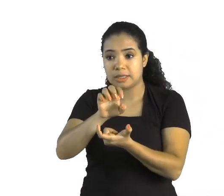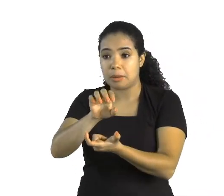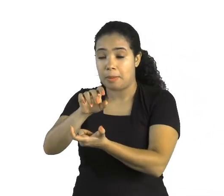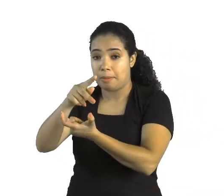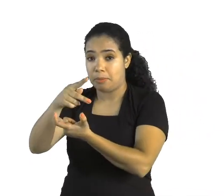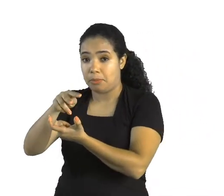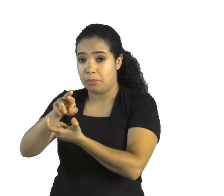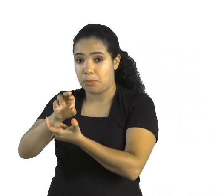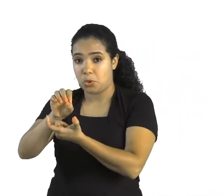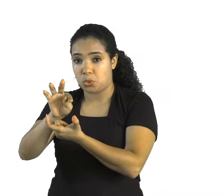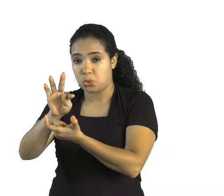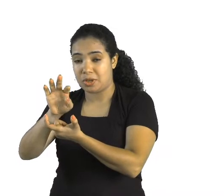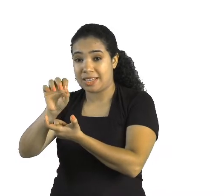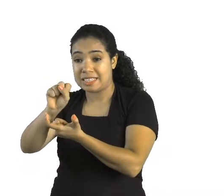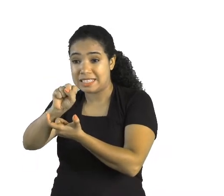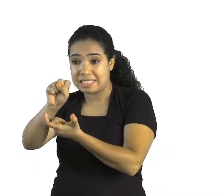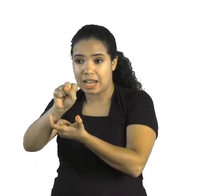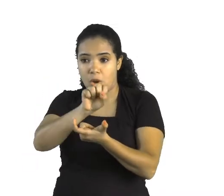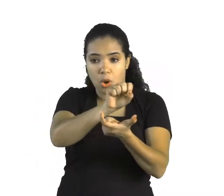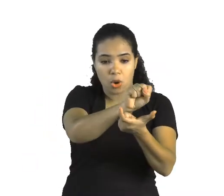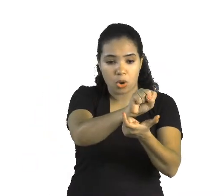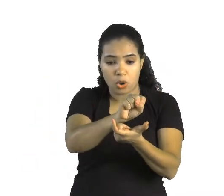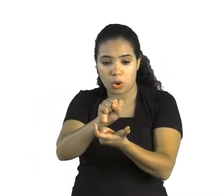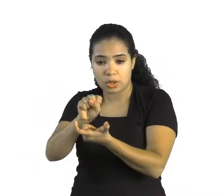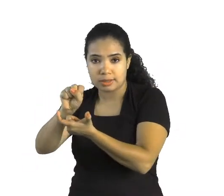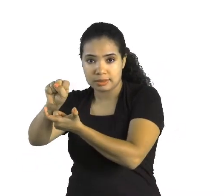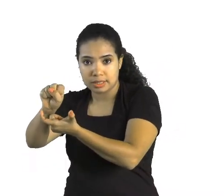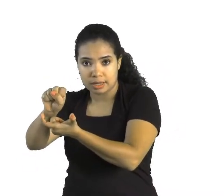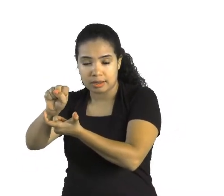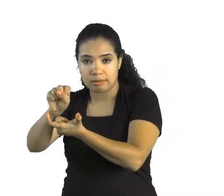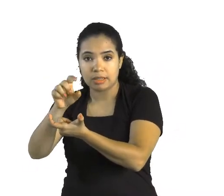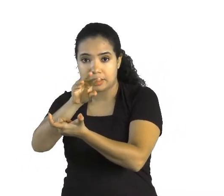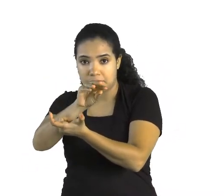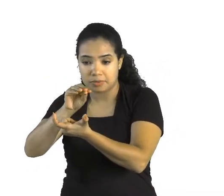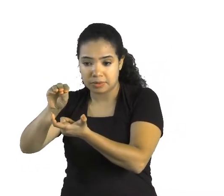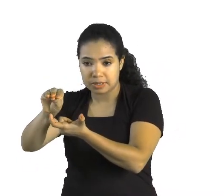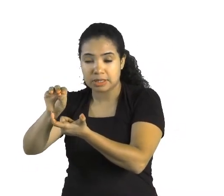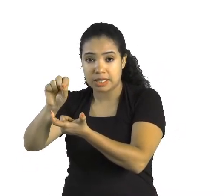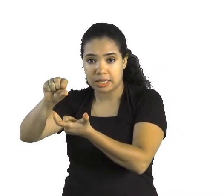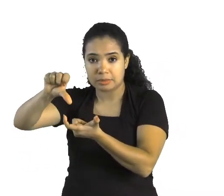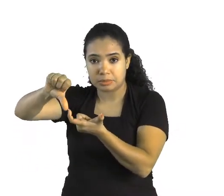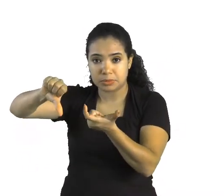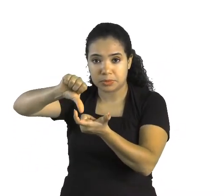portuguesa. Camponês, camponesa.